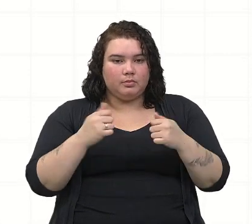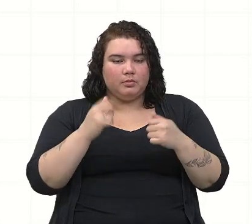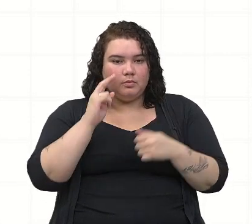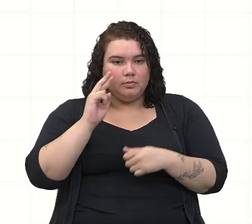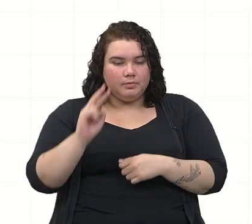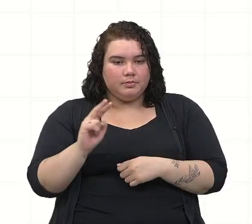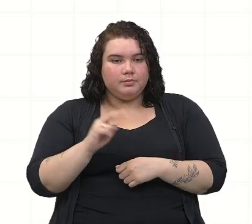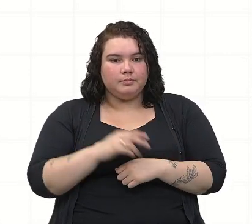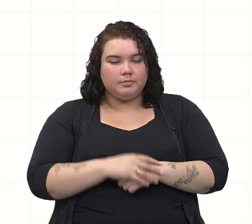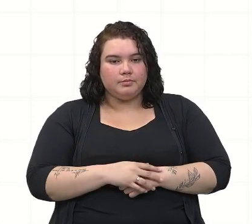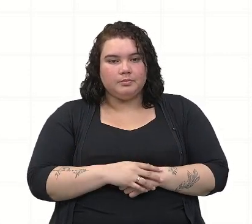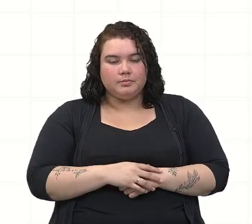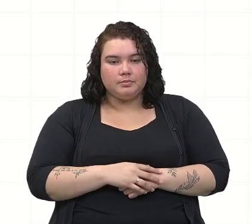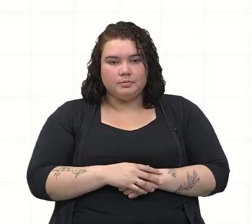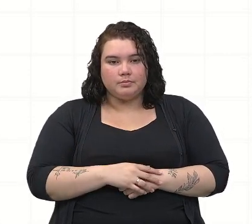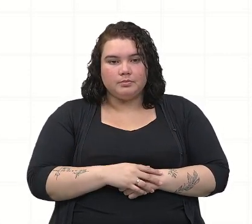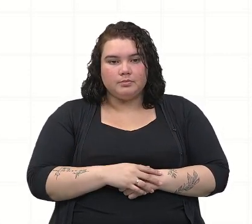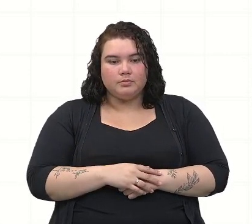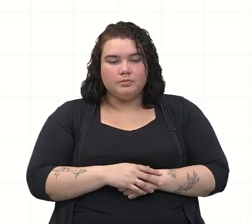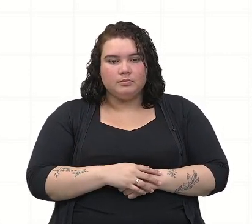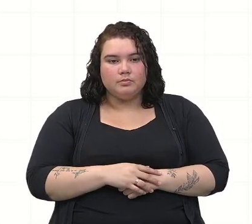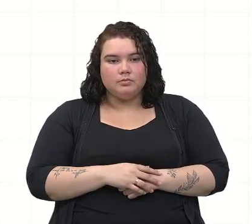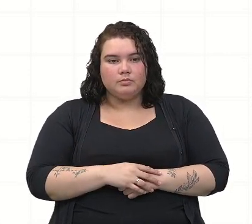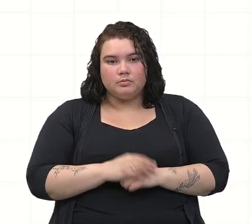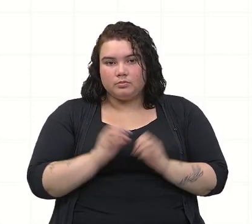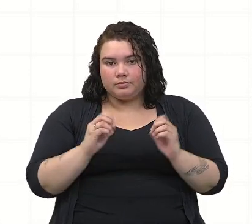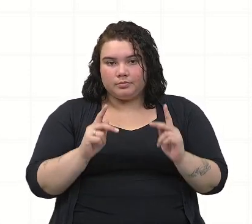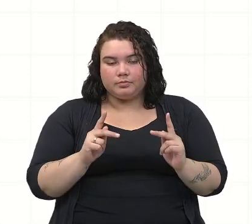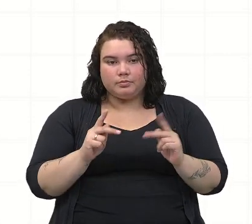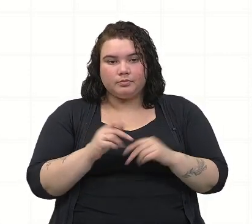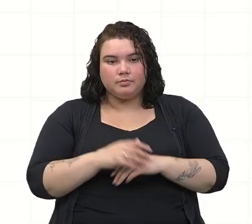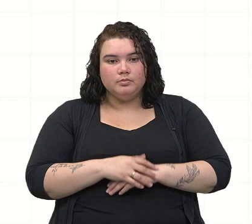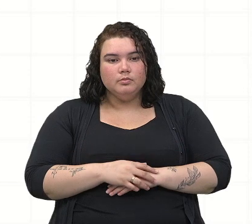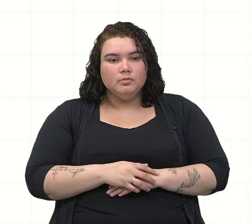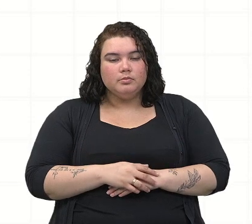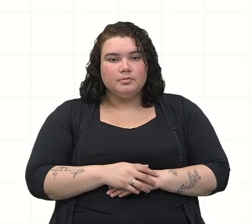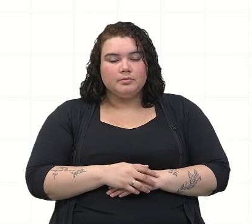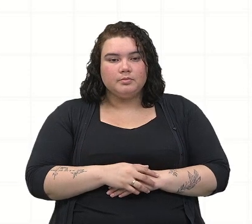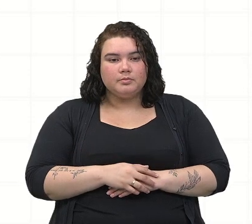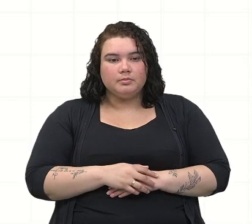casa decimal é dos centésimos. 1 centésimo.